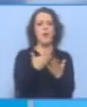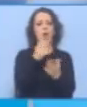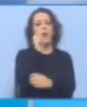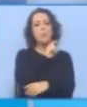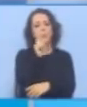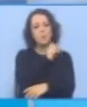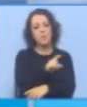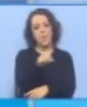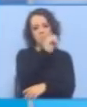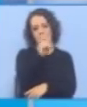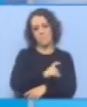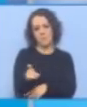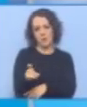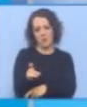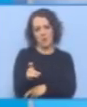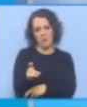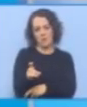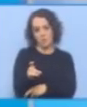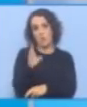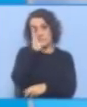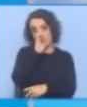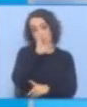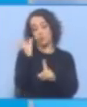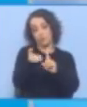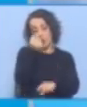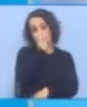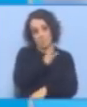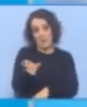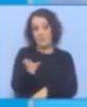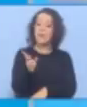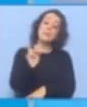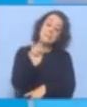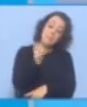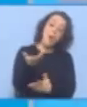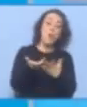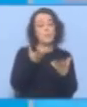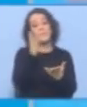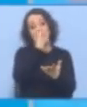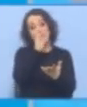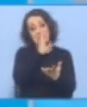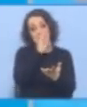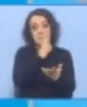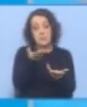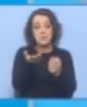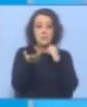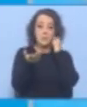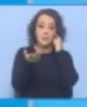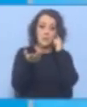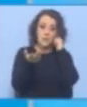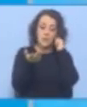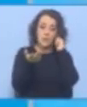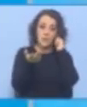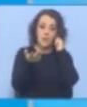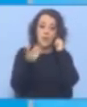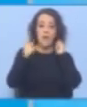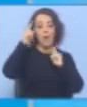paz. Se forem, de facto, isso é também se forem concretizados, não é? Não, pronto, mas também a ideia do